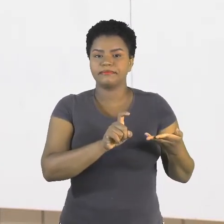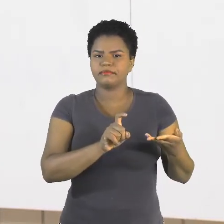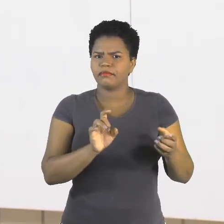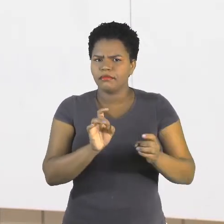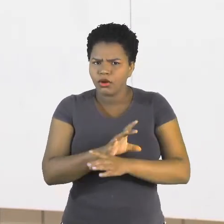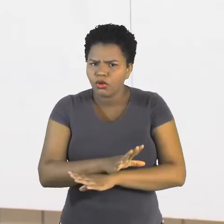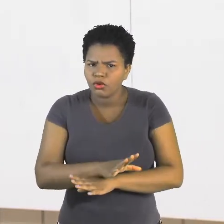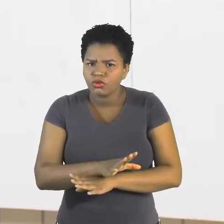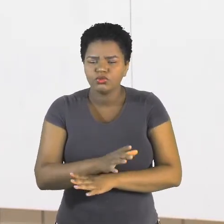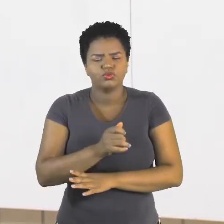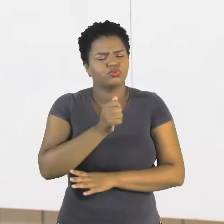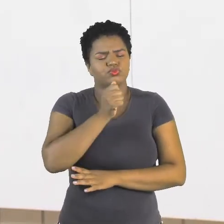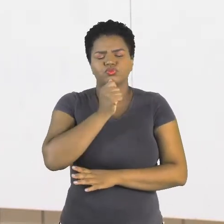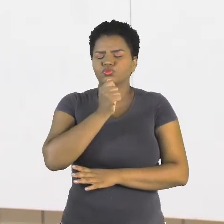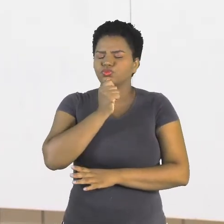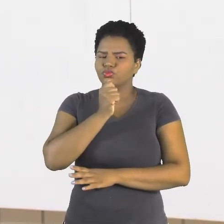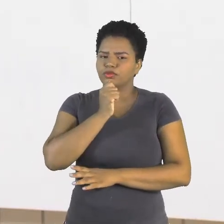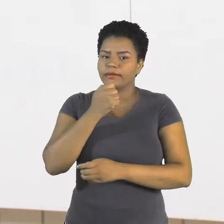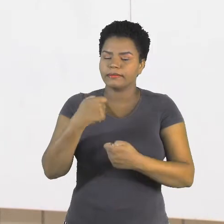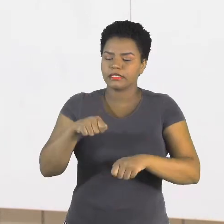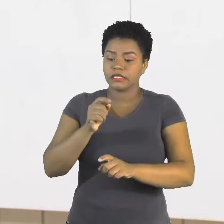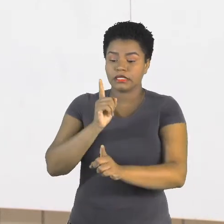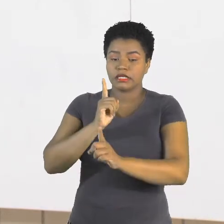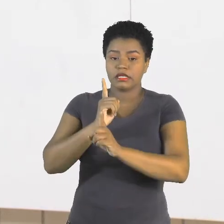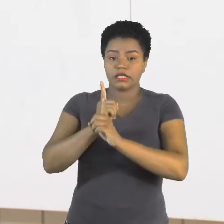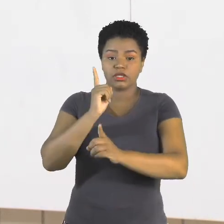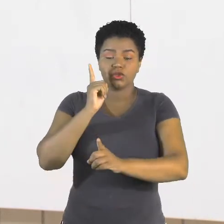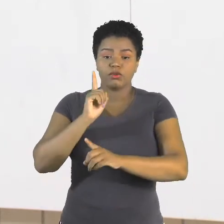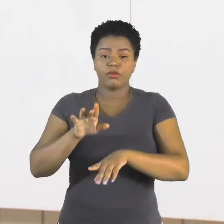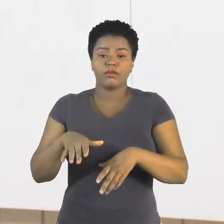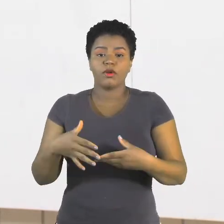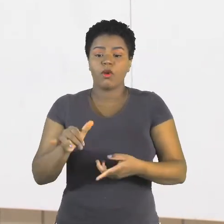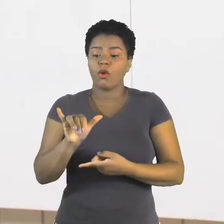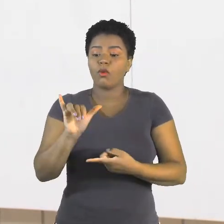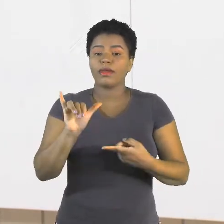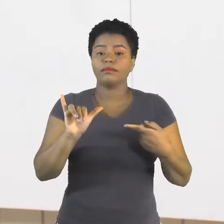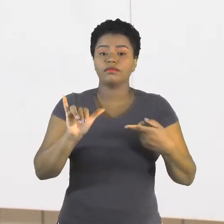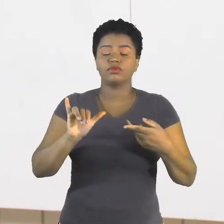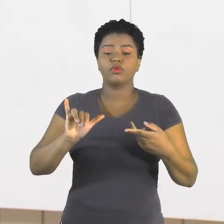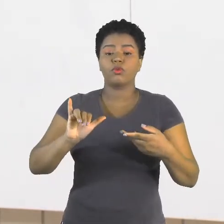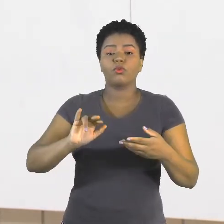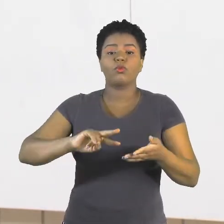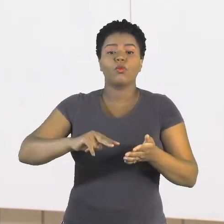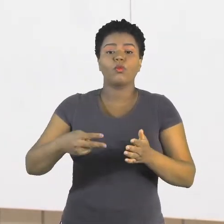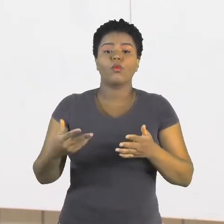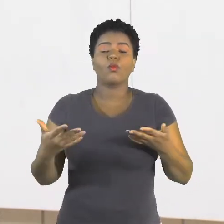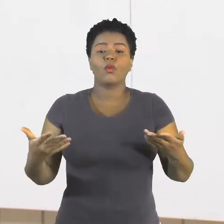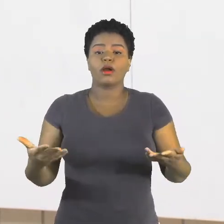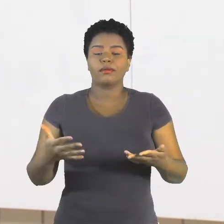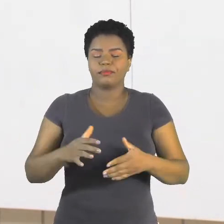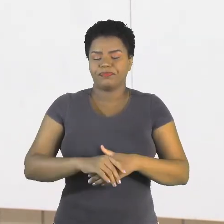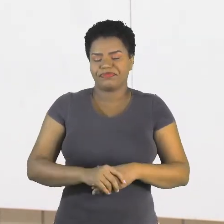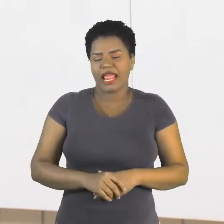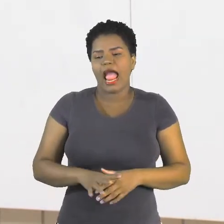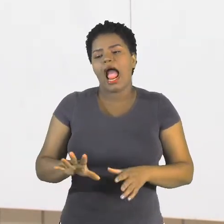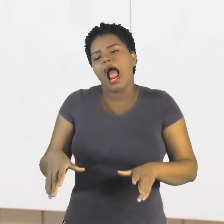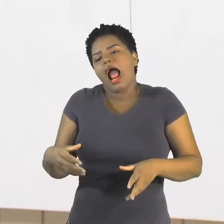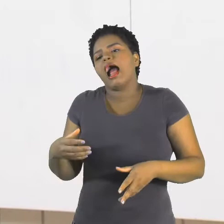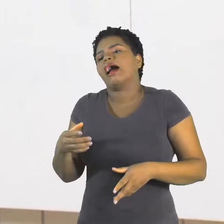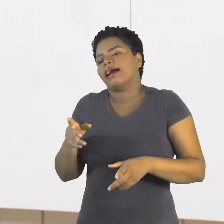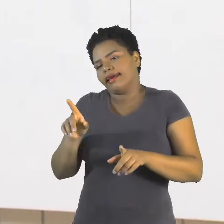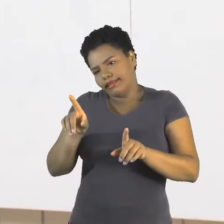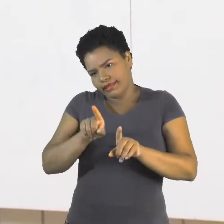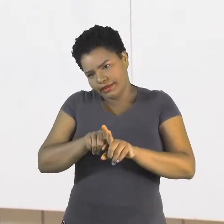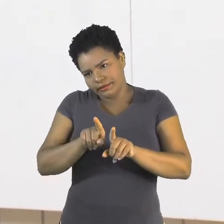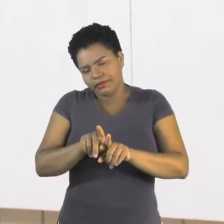Terminou? Não, porque eu preciso descobrir quem é o y. E aí você se pergunta, tá, professor, eu vou fazer o mesmo procedimento? Jamais. O